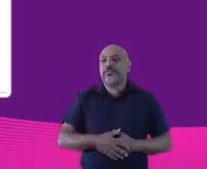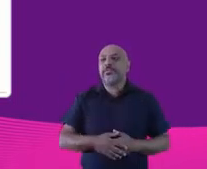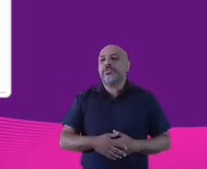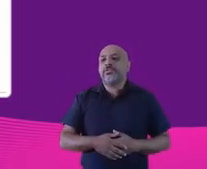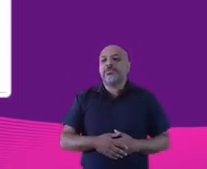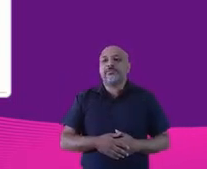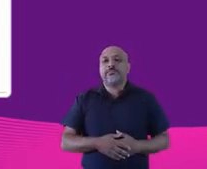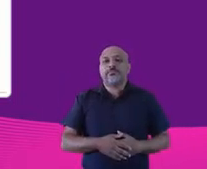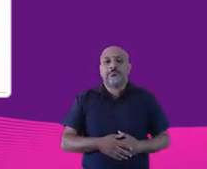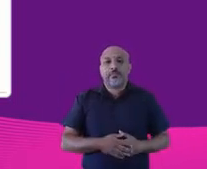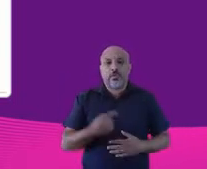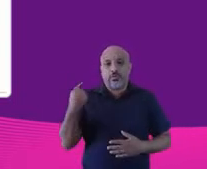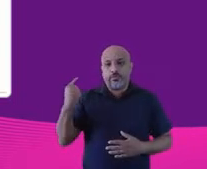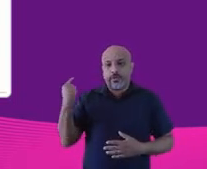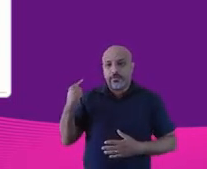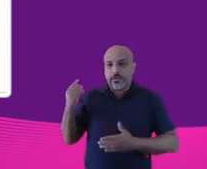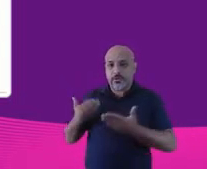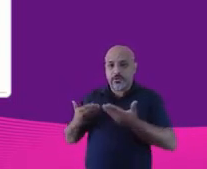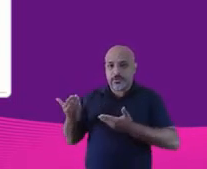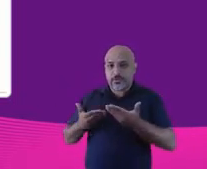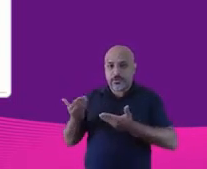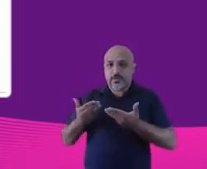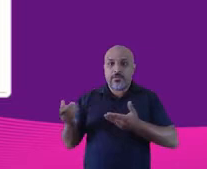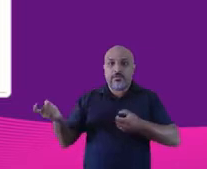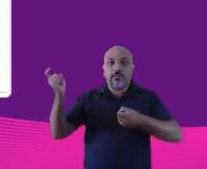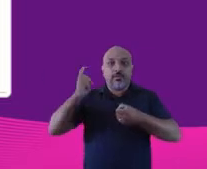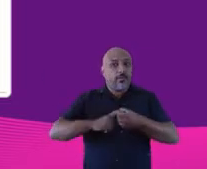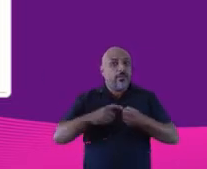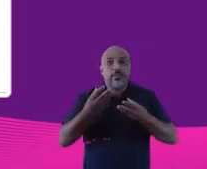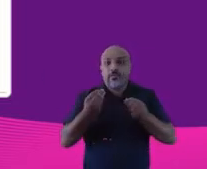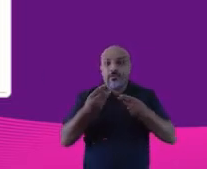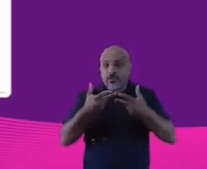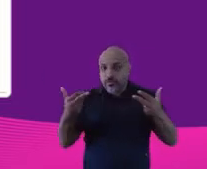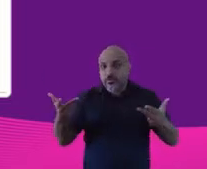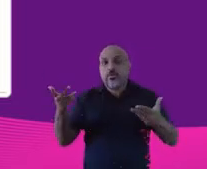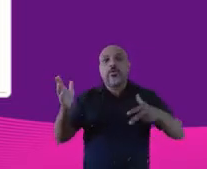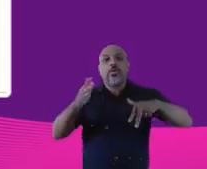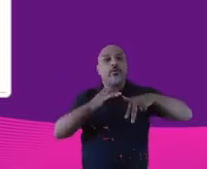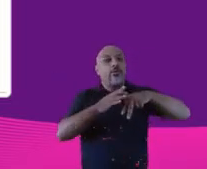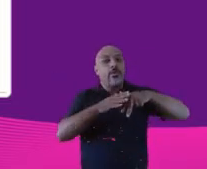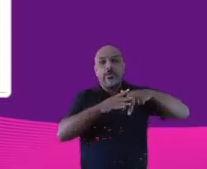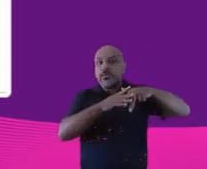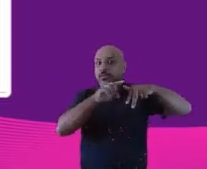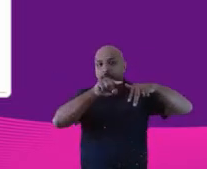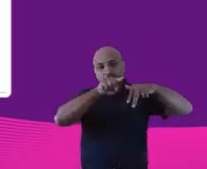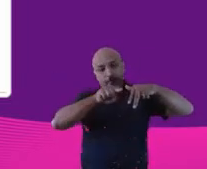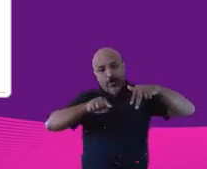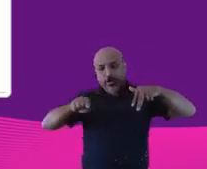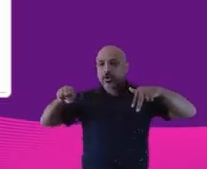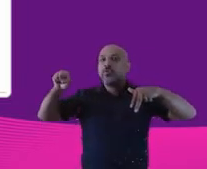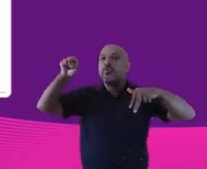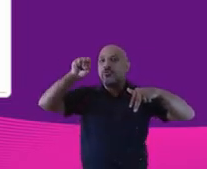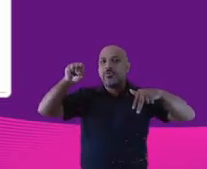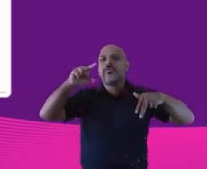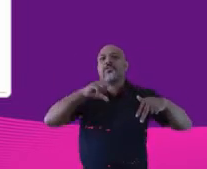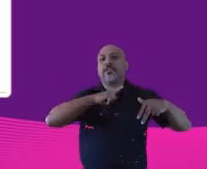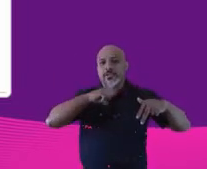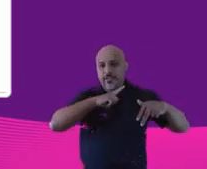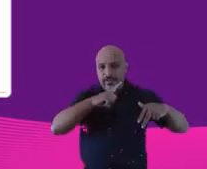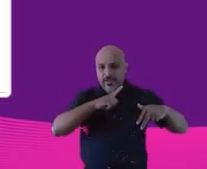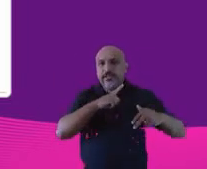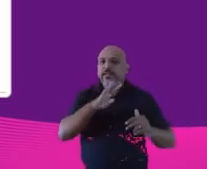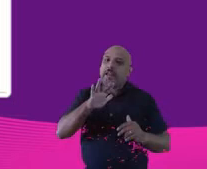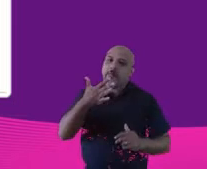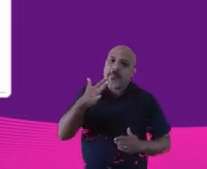do primeiro tratamento. Isso é bastante coisa, o paciente está completamente fora da curva, né? Que a gente sabe que a